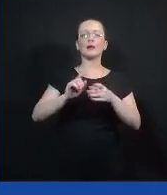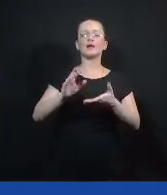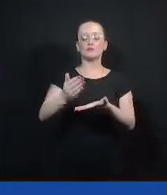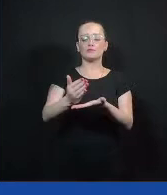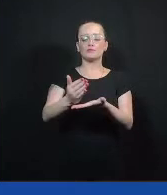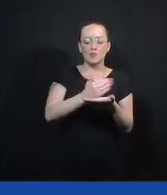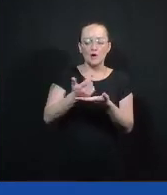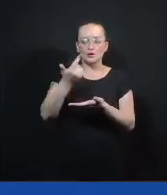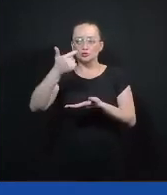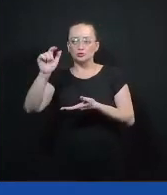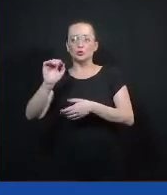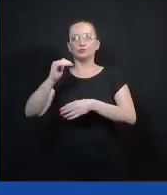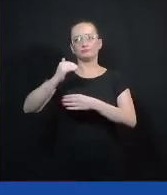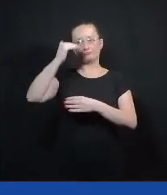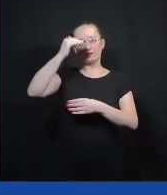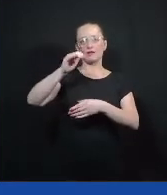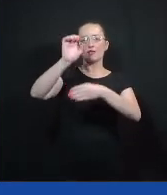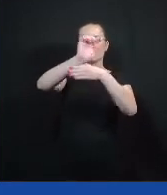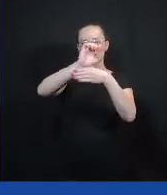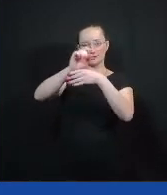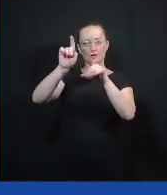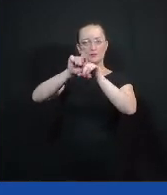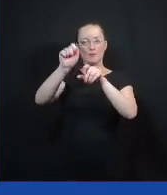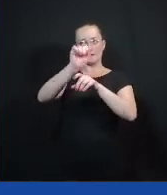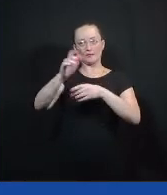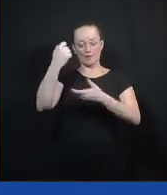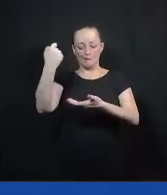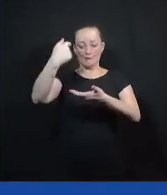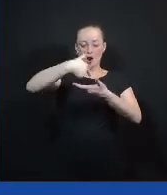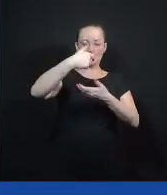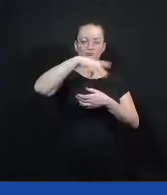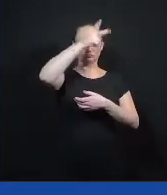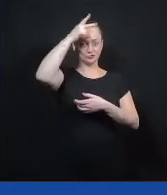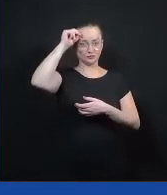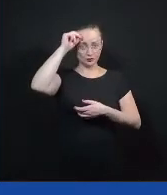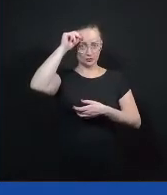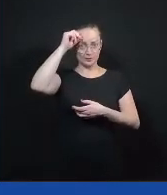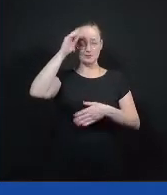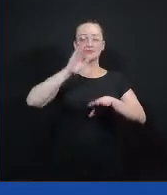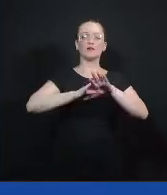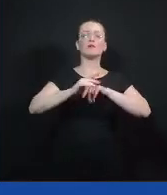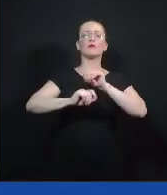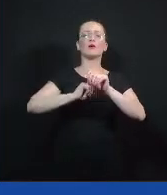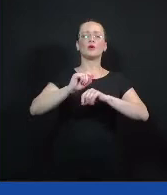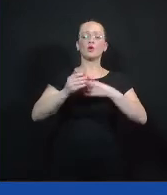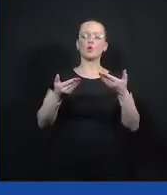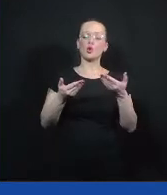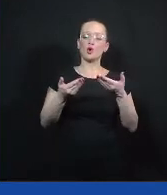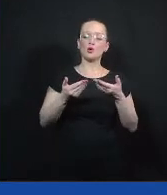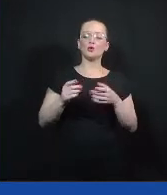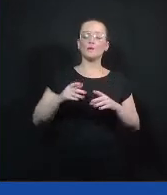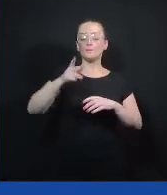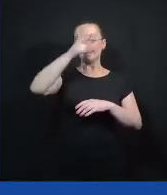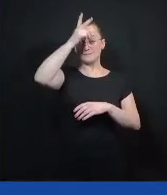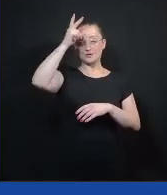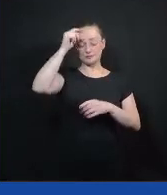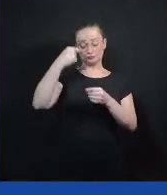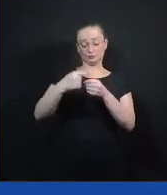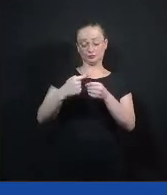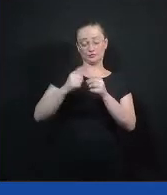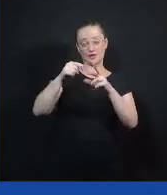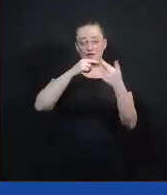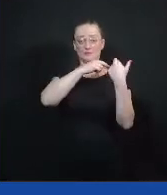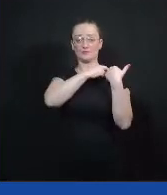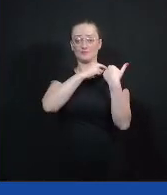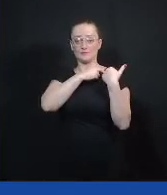dos outros níveis, do nível estadual e do governo central, e que faz hoje com que o município ele seja responsável por